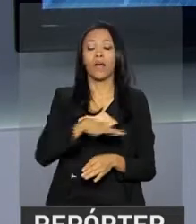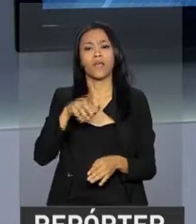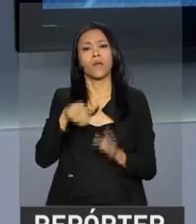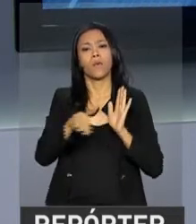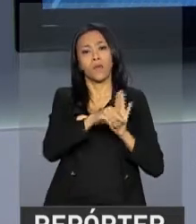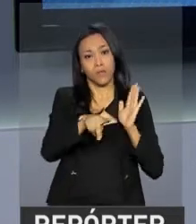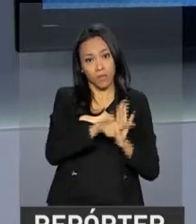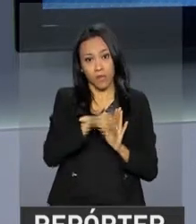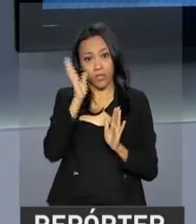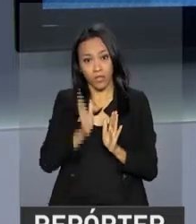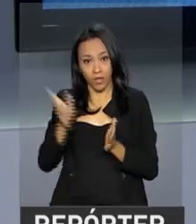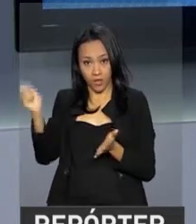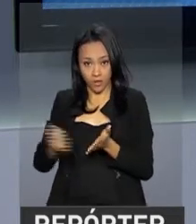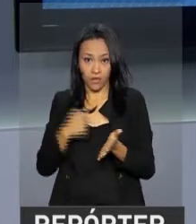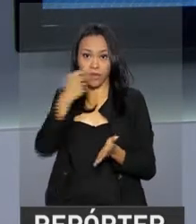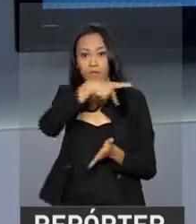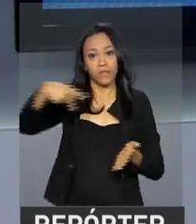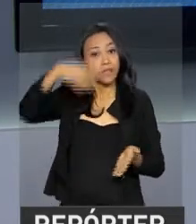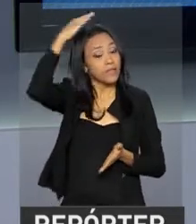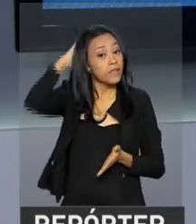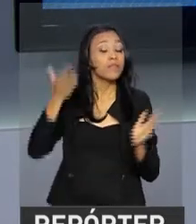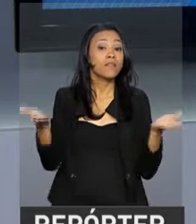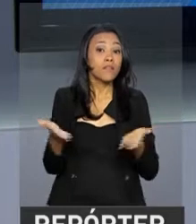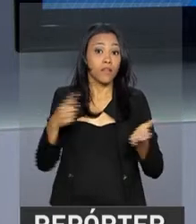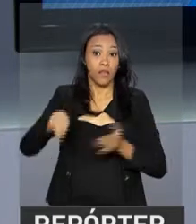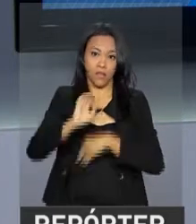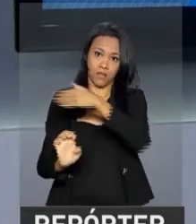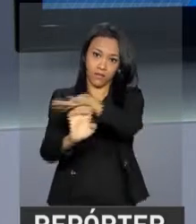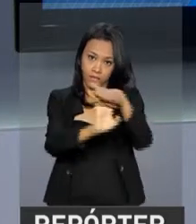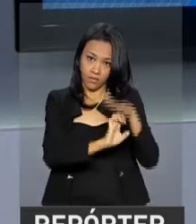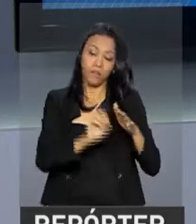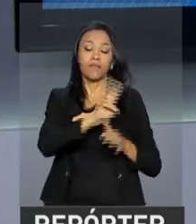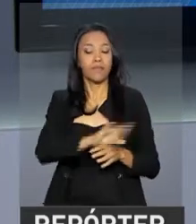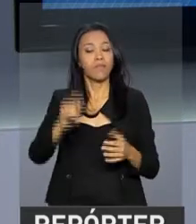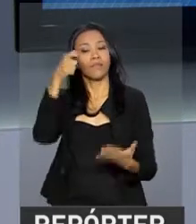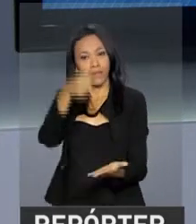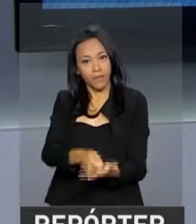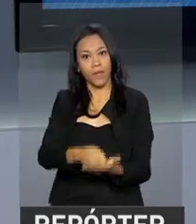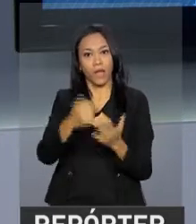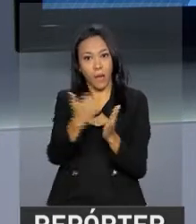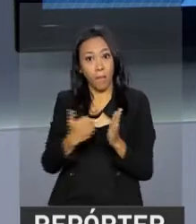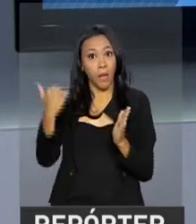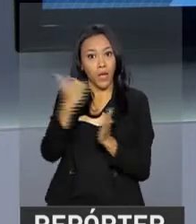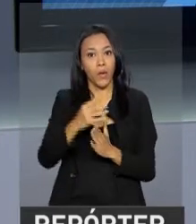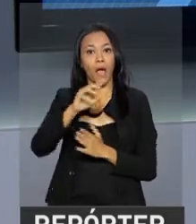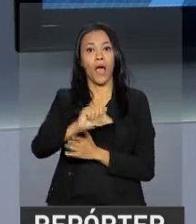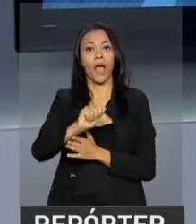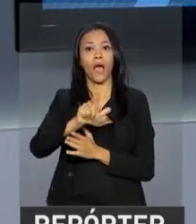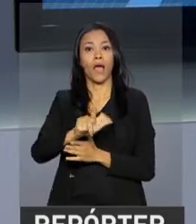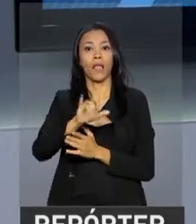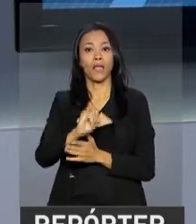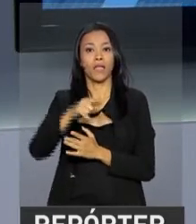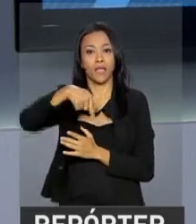sancionada pelo presidente michel temer agora as empresas mineradoras vão pagar alíquotas maiores segundo tipo de mineral